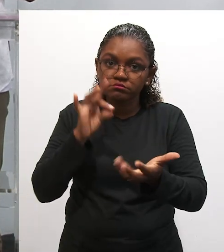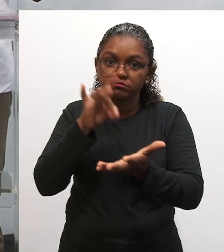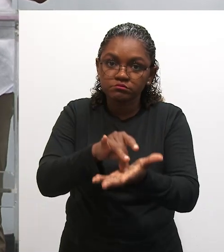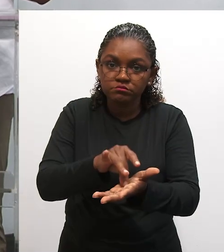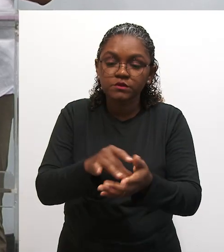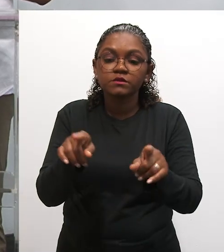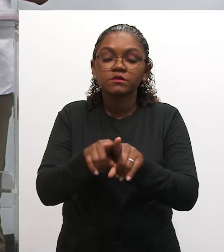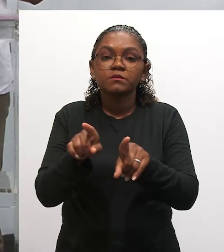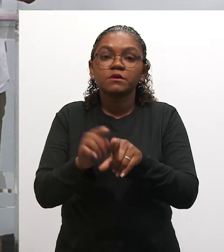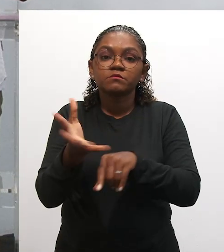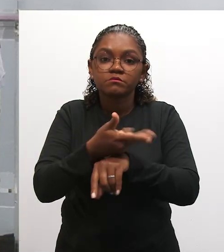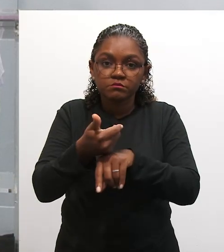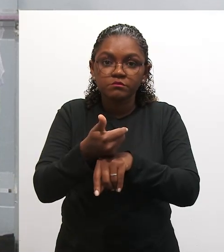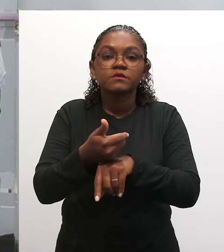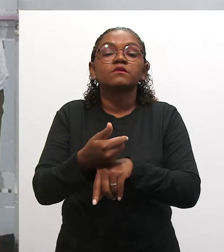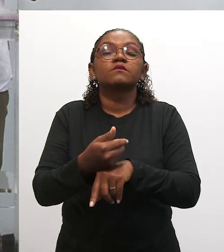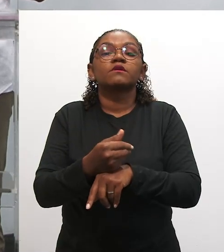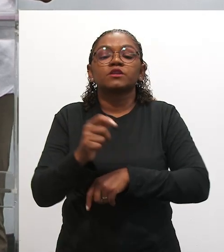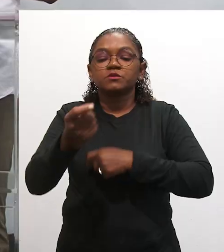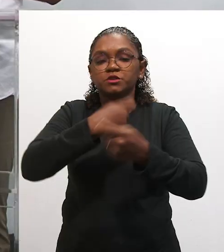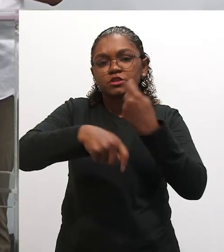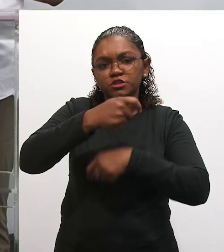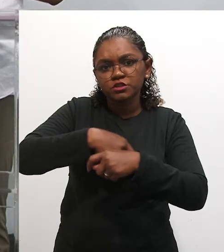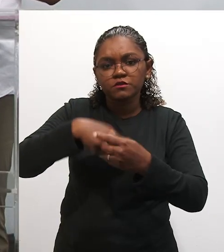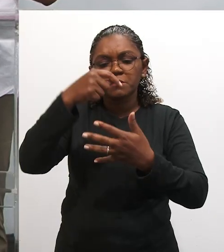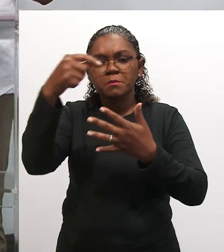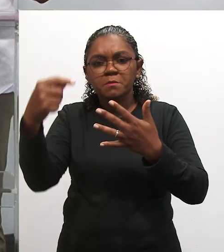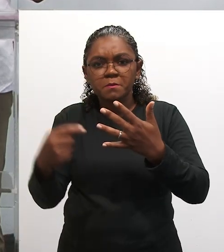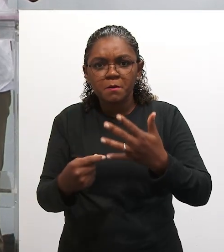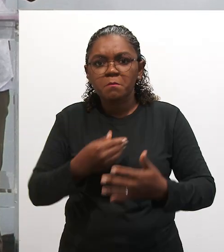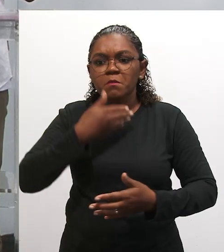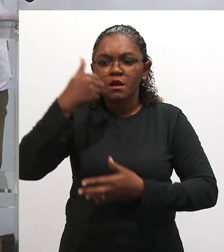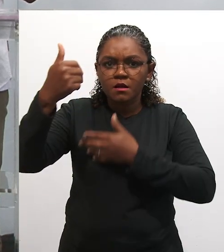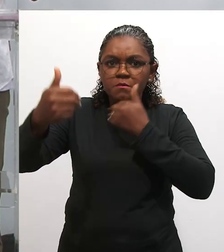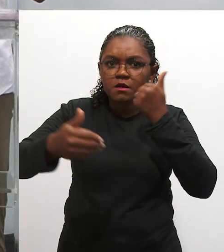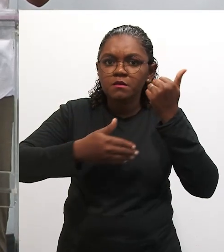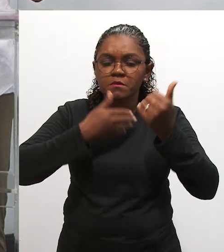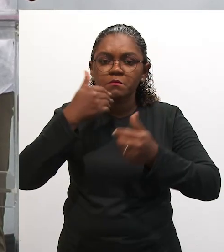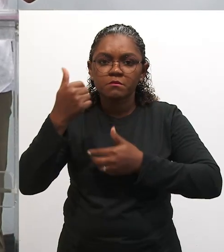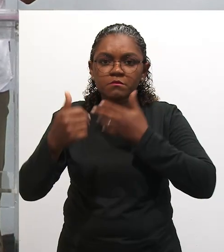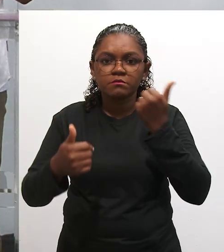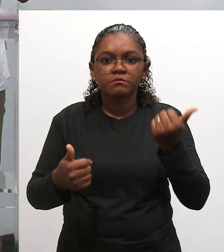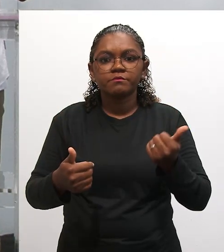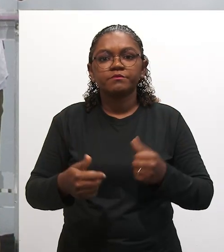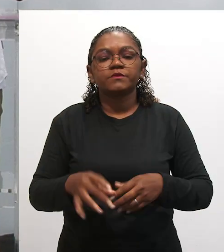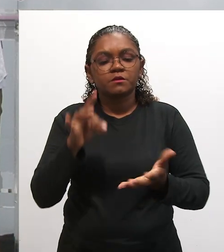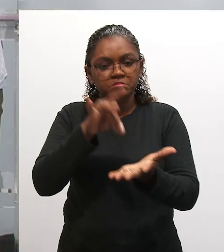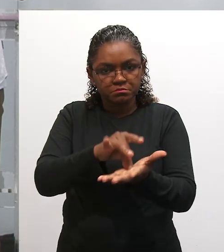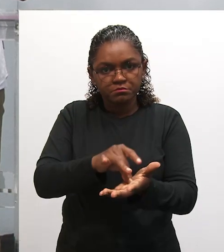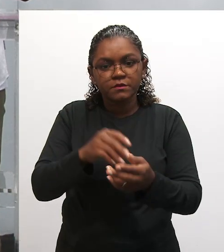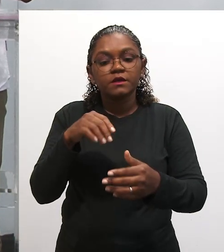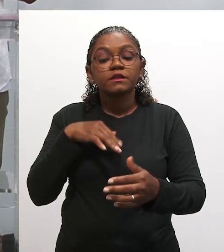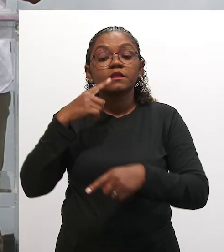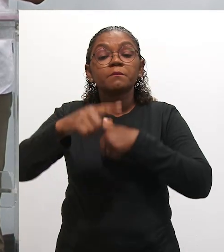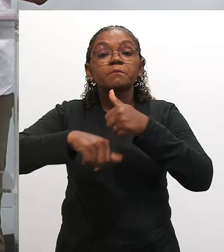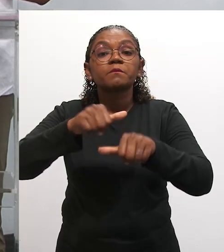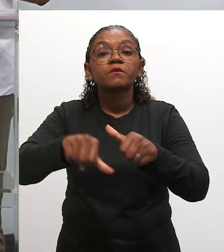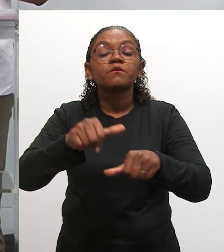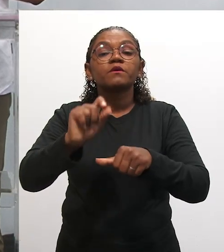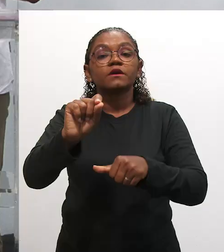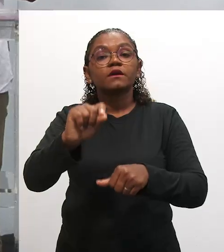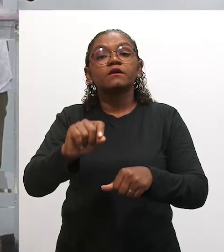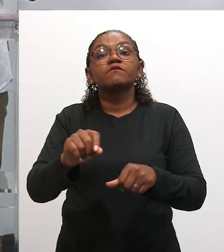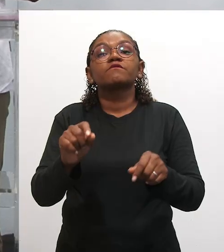eficiência, um desempenho de indicadores administrativo, cada vez mais se tornando eficaz. E aí, no final,